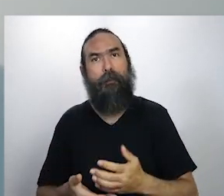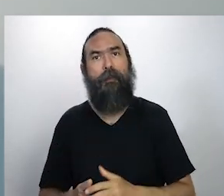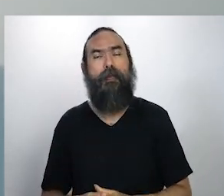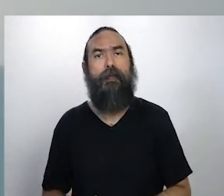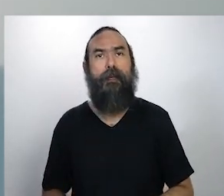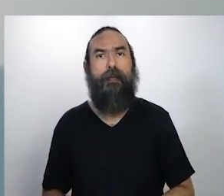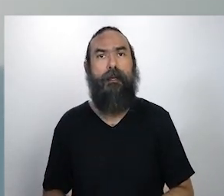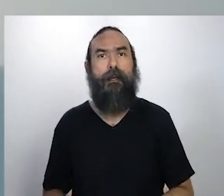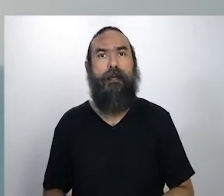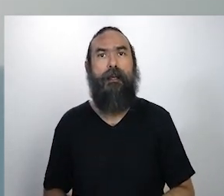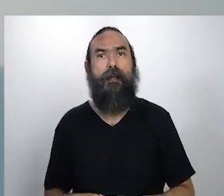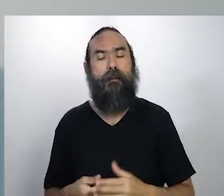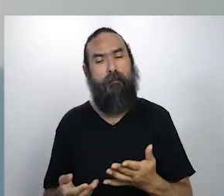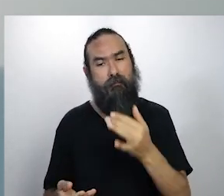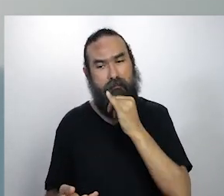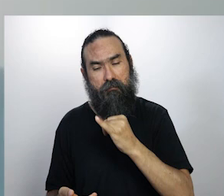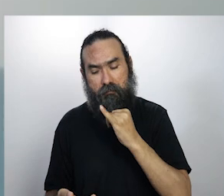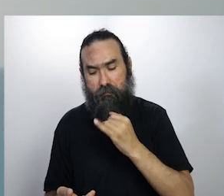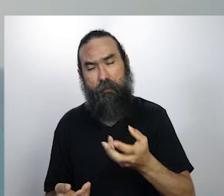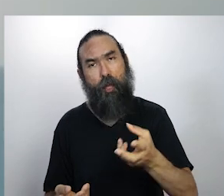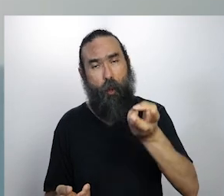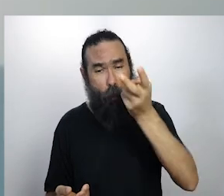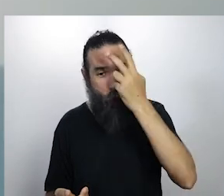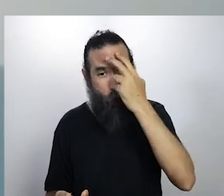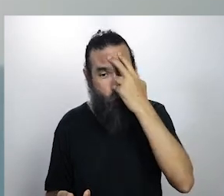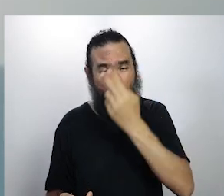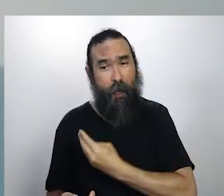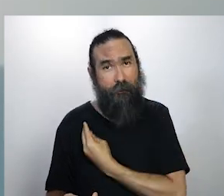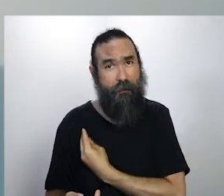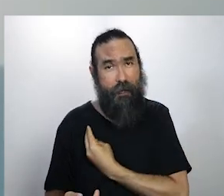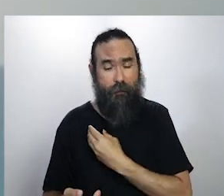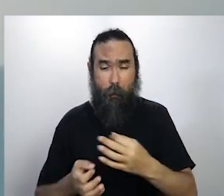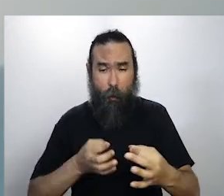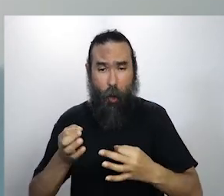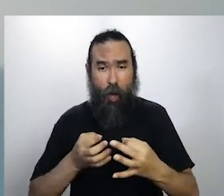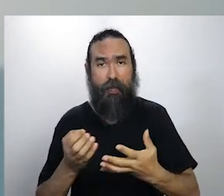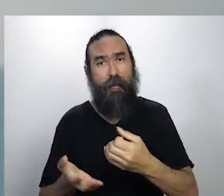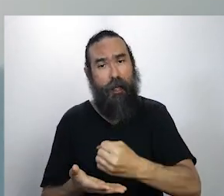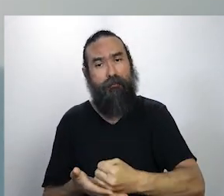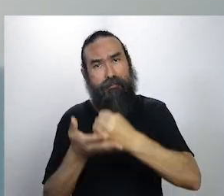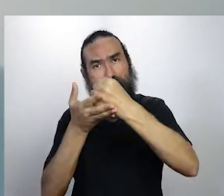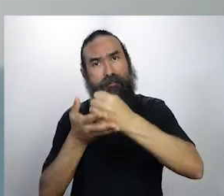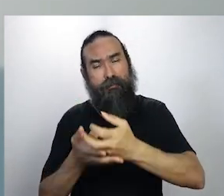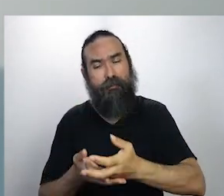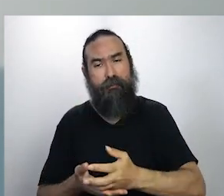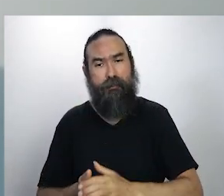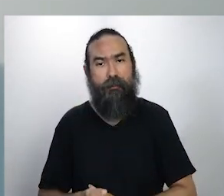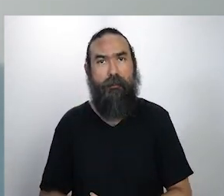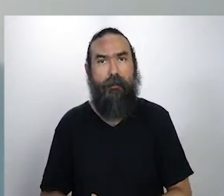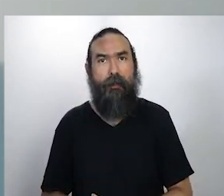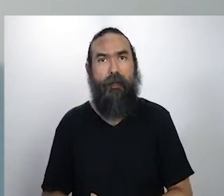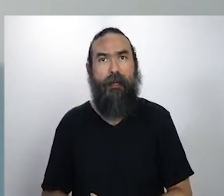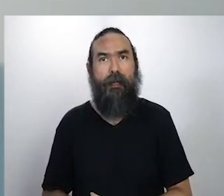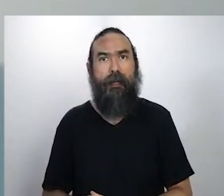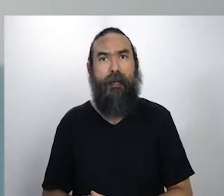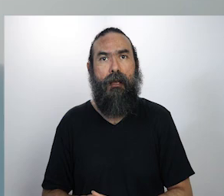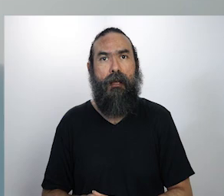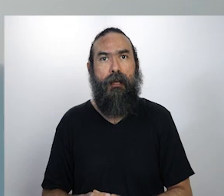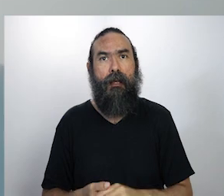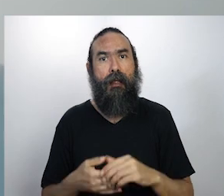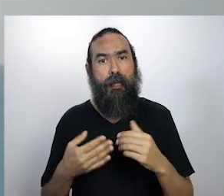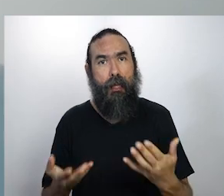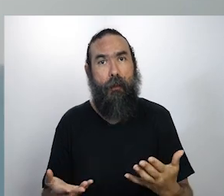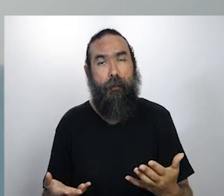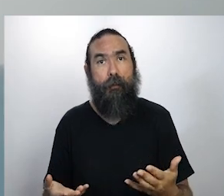Cultura Viva, e como que essa possibilidade que foi dada a essas